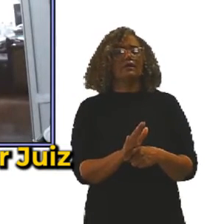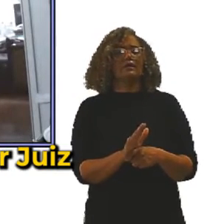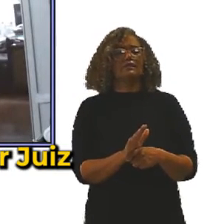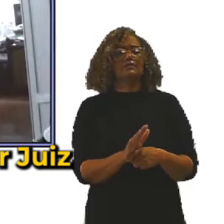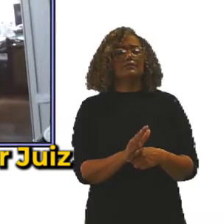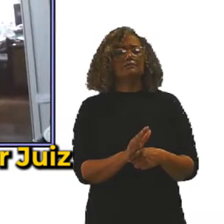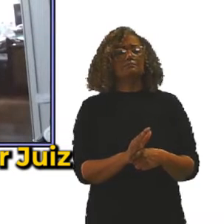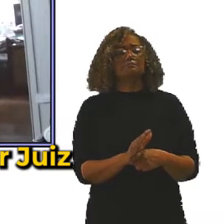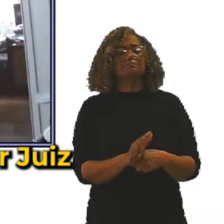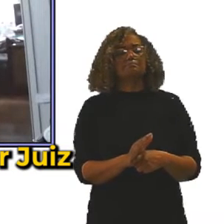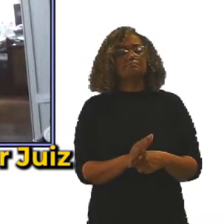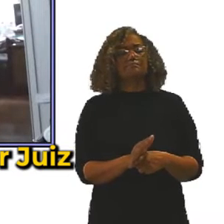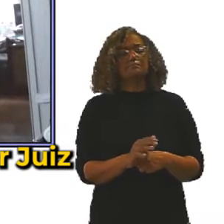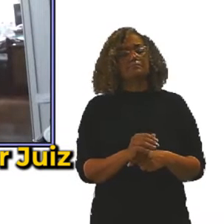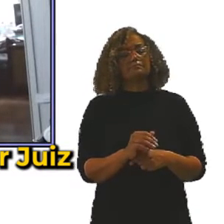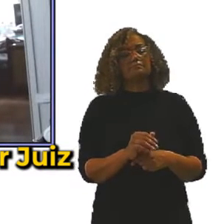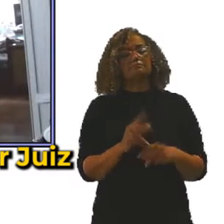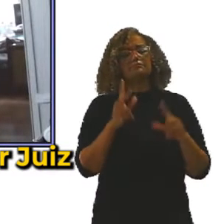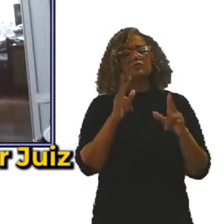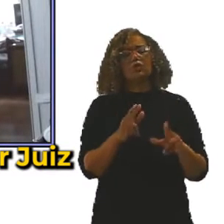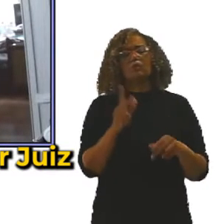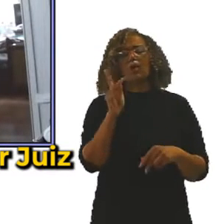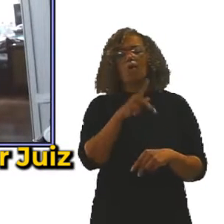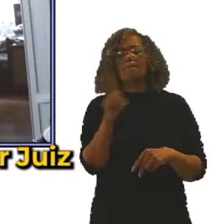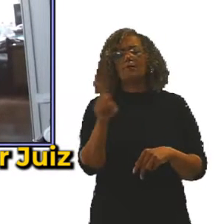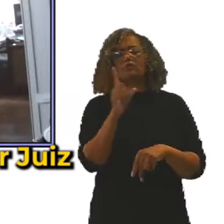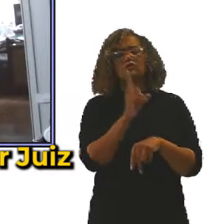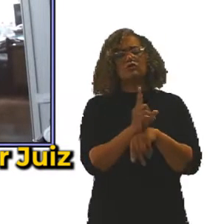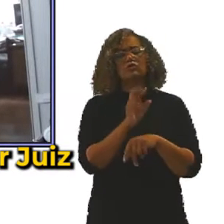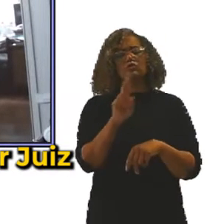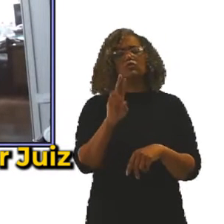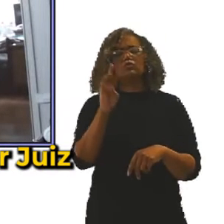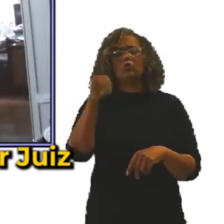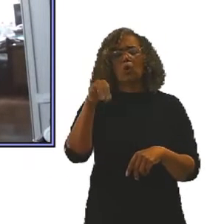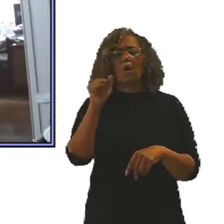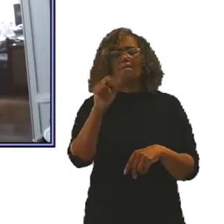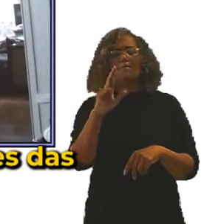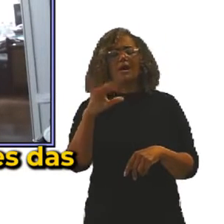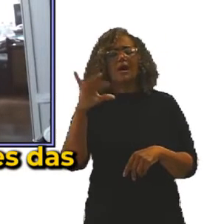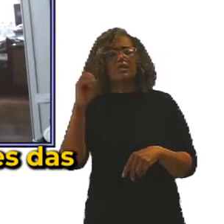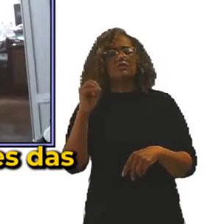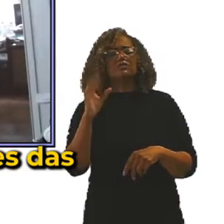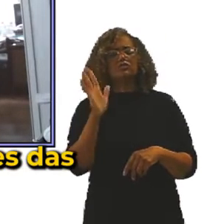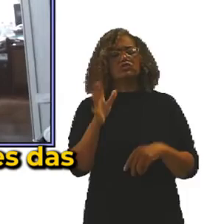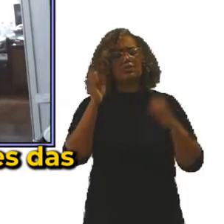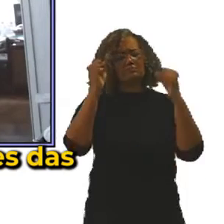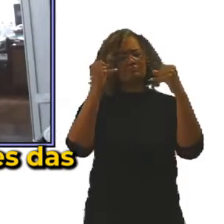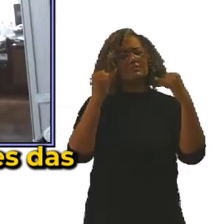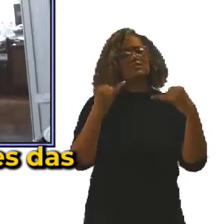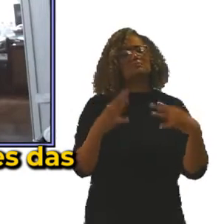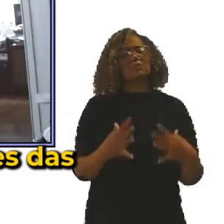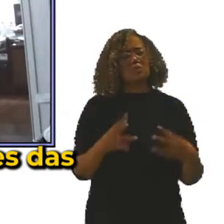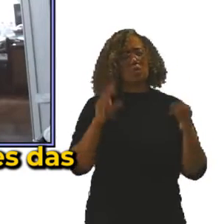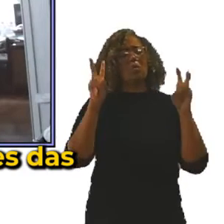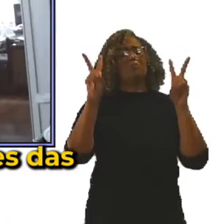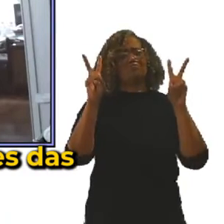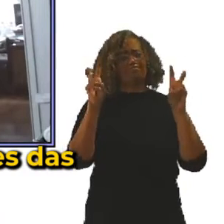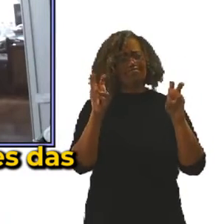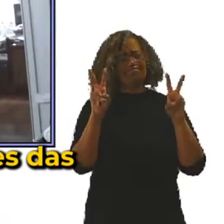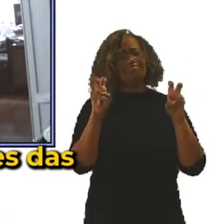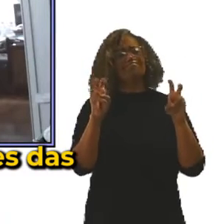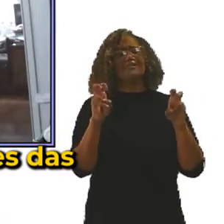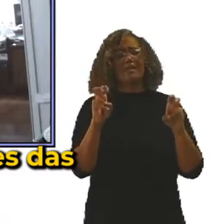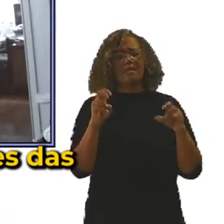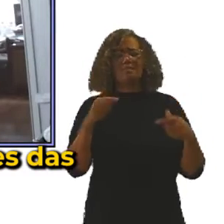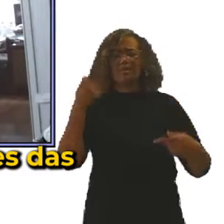bem disse o professor doutor juiz Márcio Evangelista, inserirmos esse tema na pauta